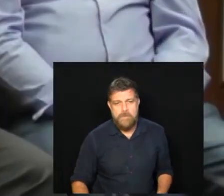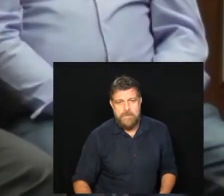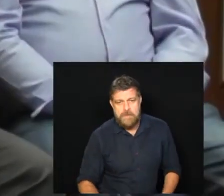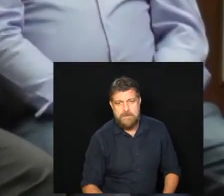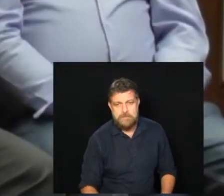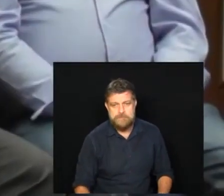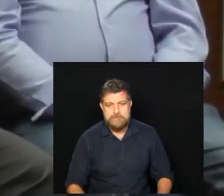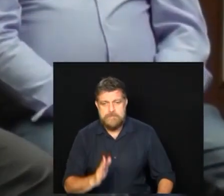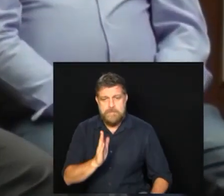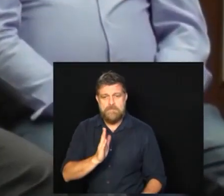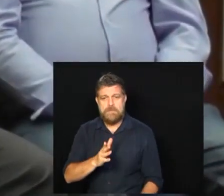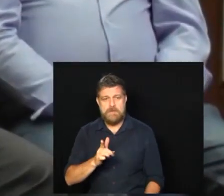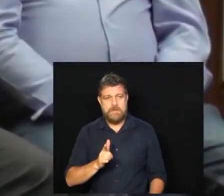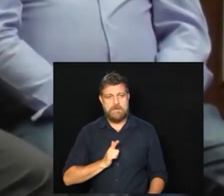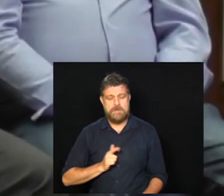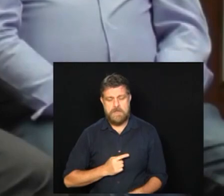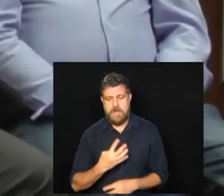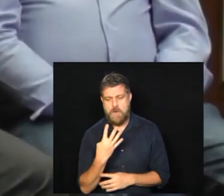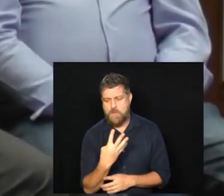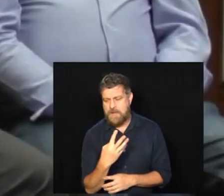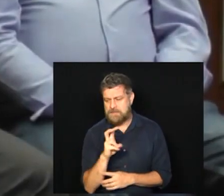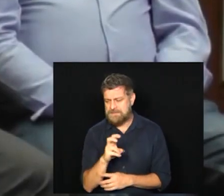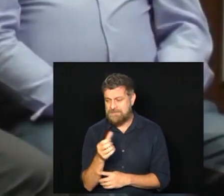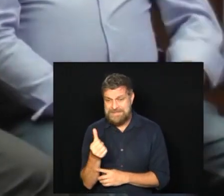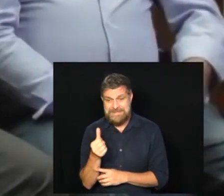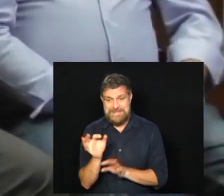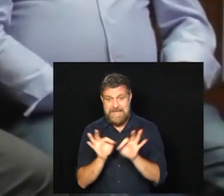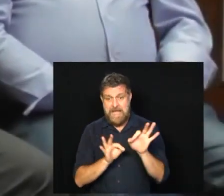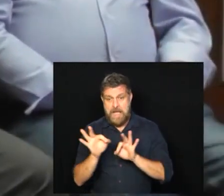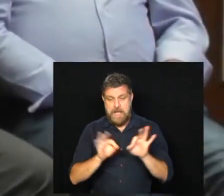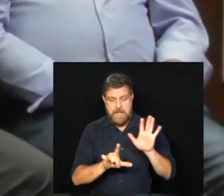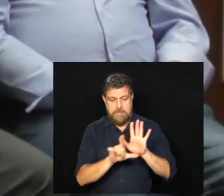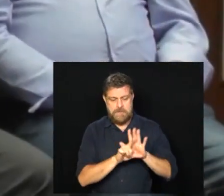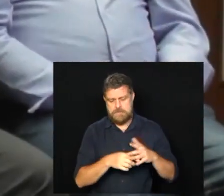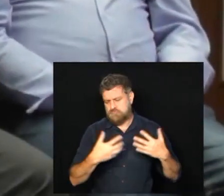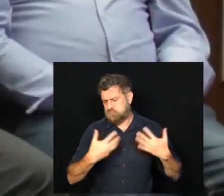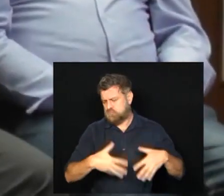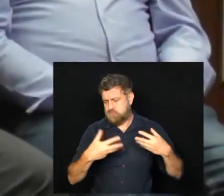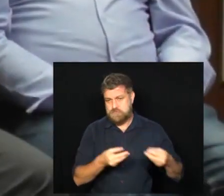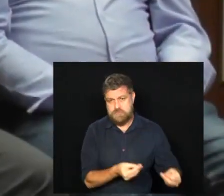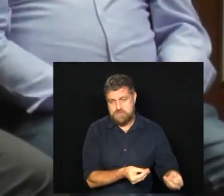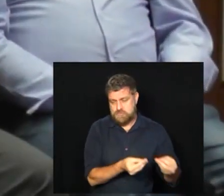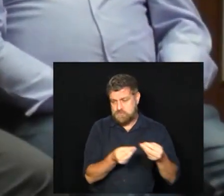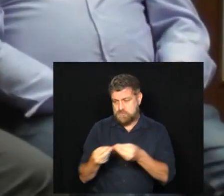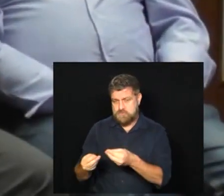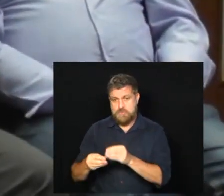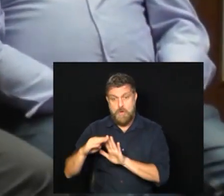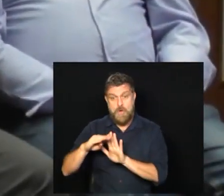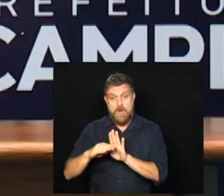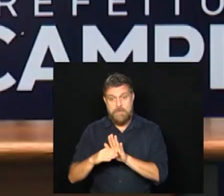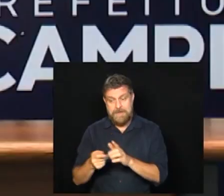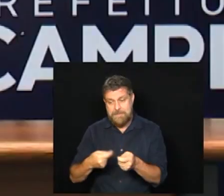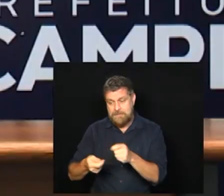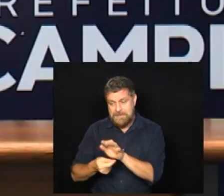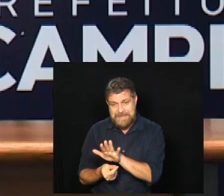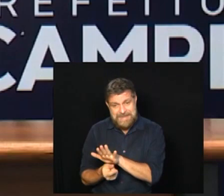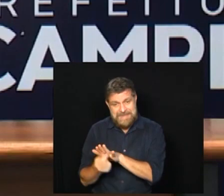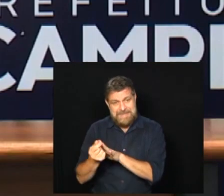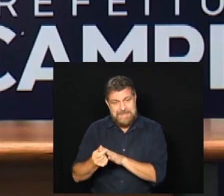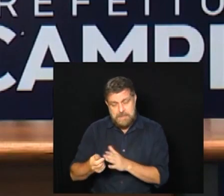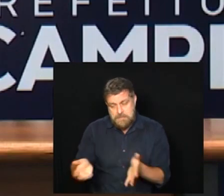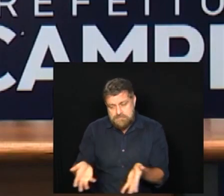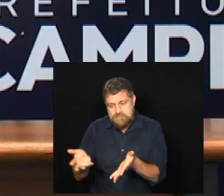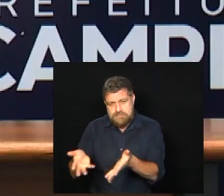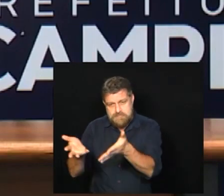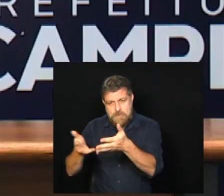Já são aí 4, 5, 6 projetos de grande magnitude dentro do programa de aceleração da atividade econômica,